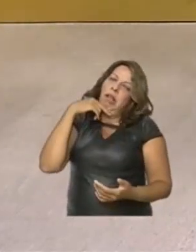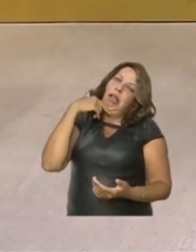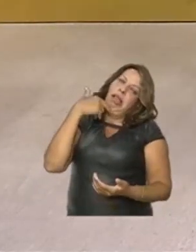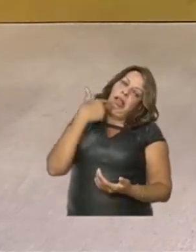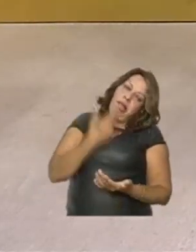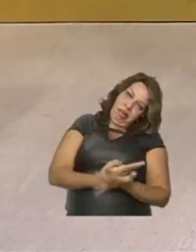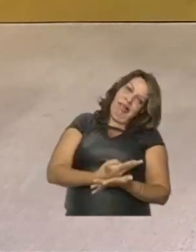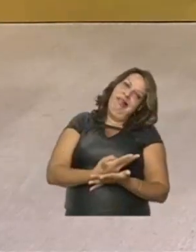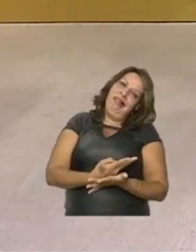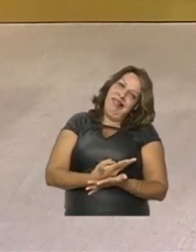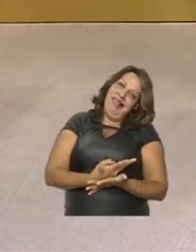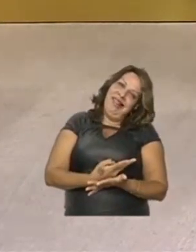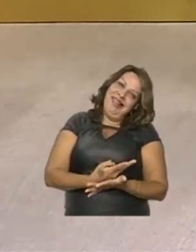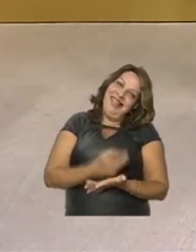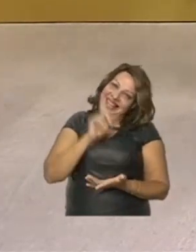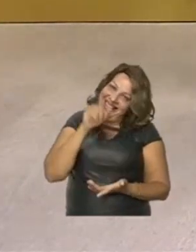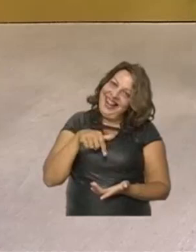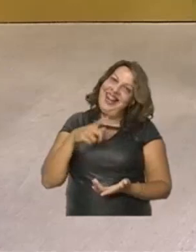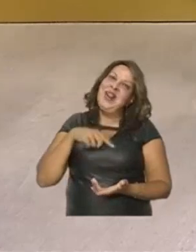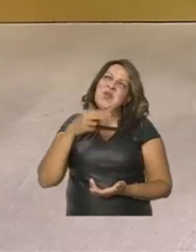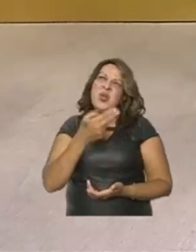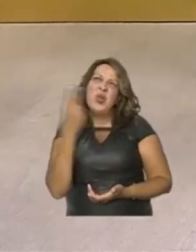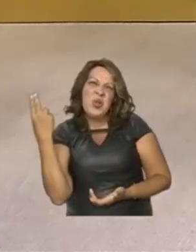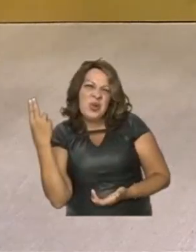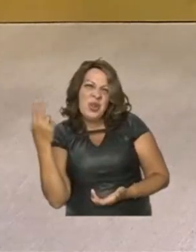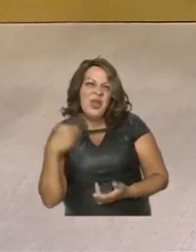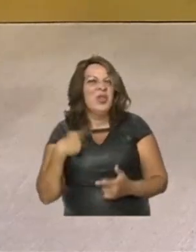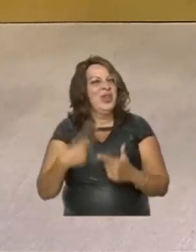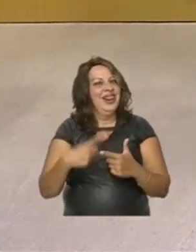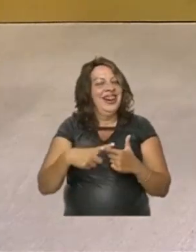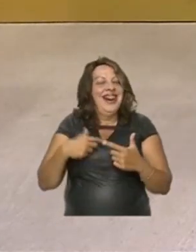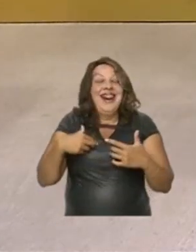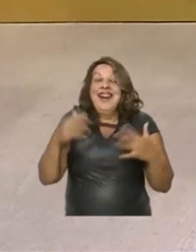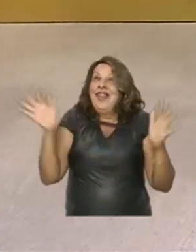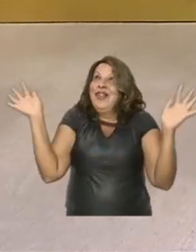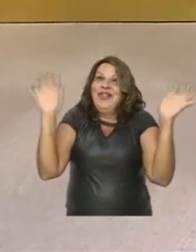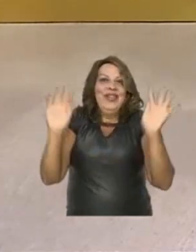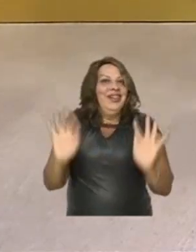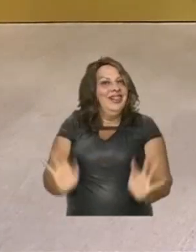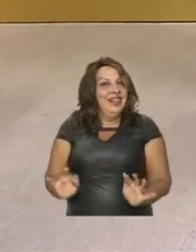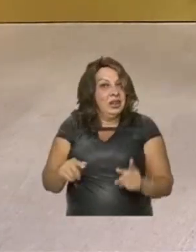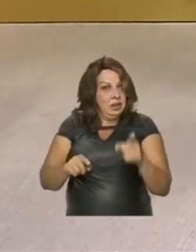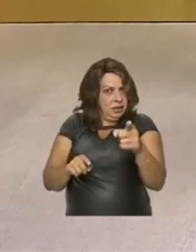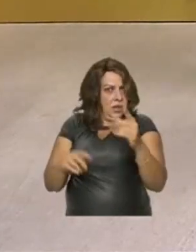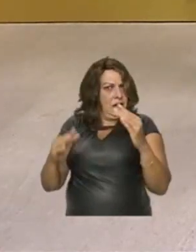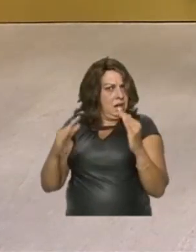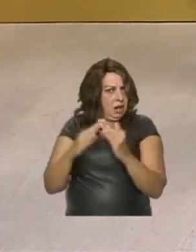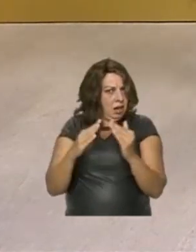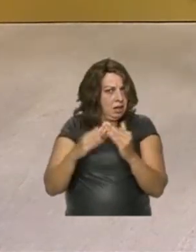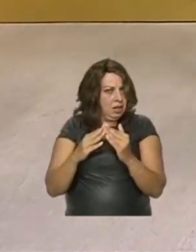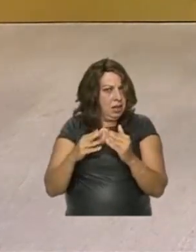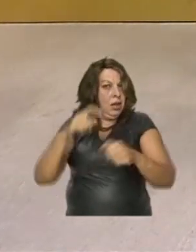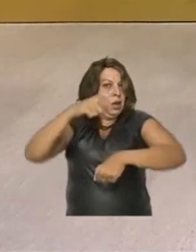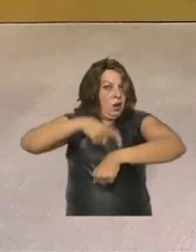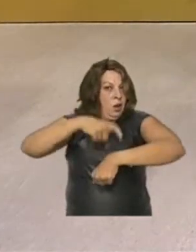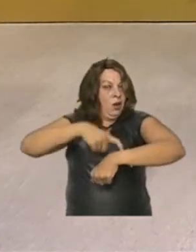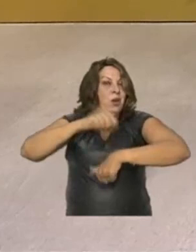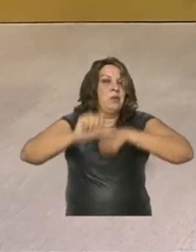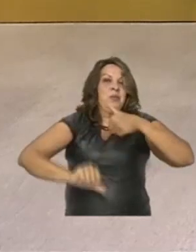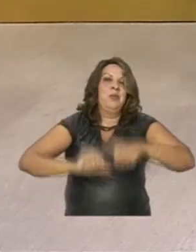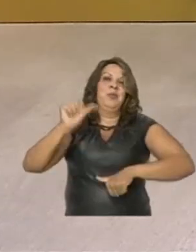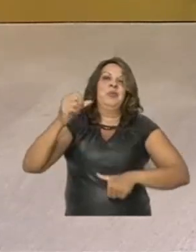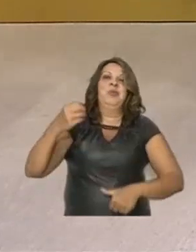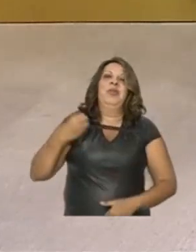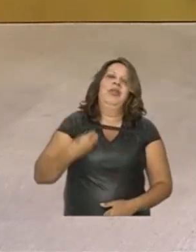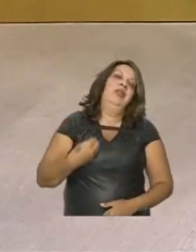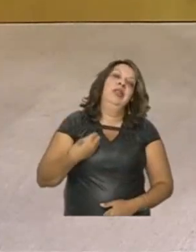nome. Nossa, de alegria, viu, gente? E você de casa, a chance que você tanto esperava chegou, tá? É sua hora de mudar de vida com